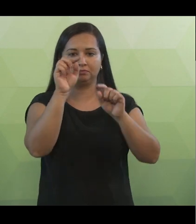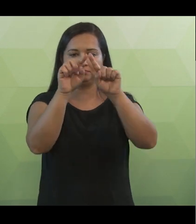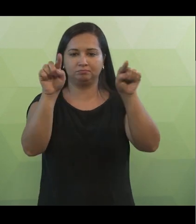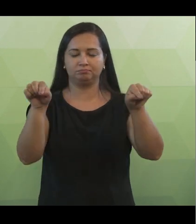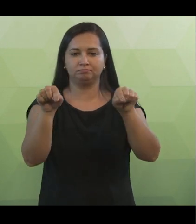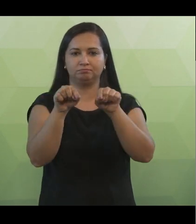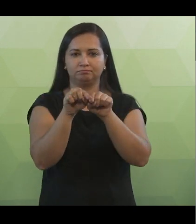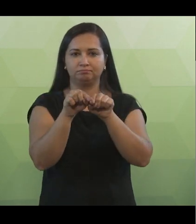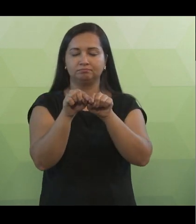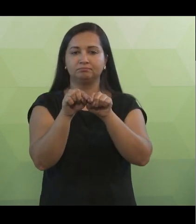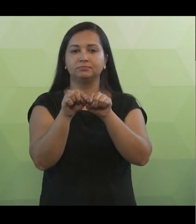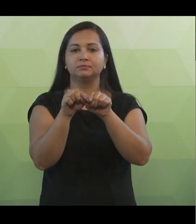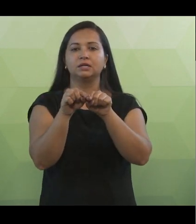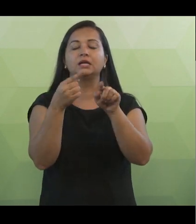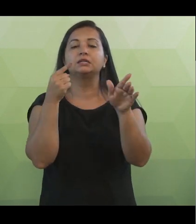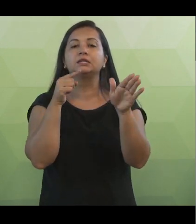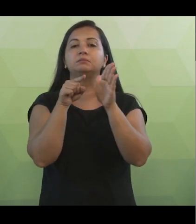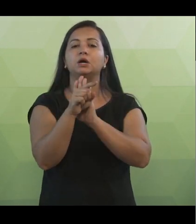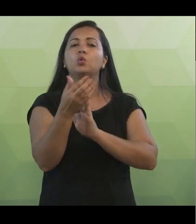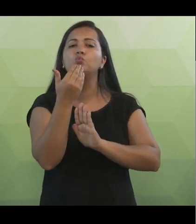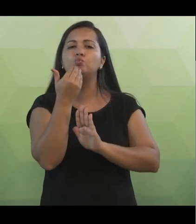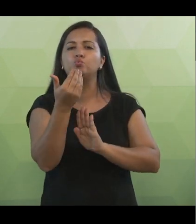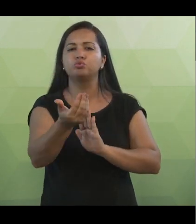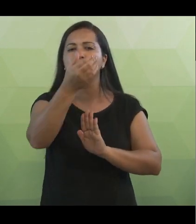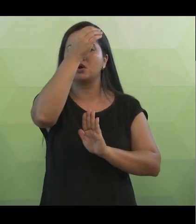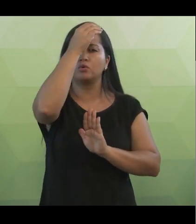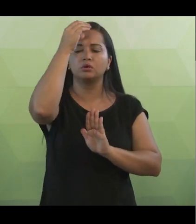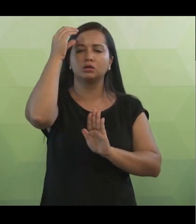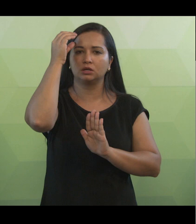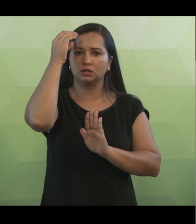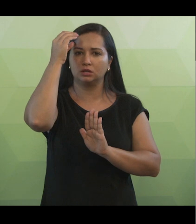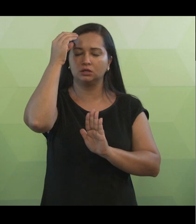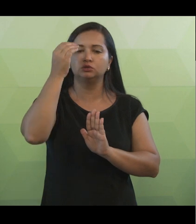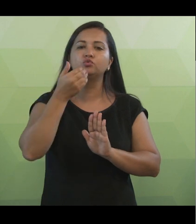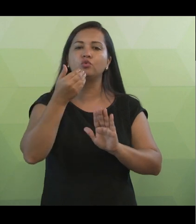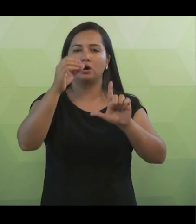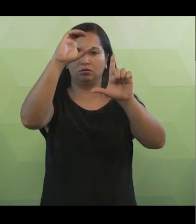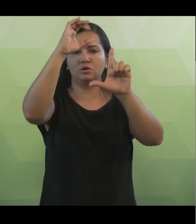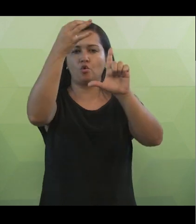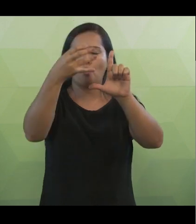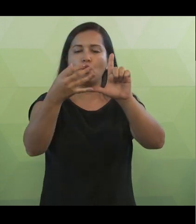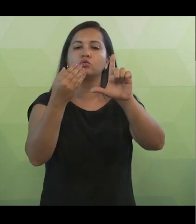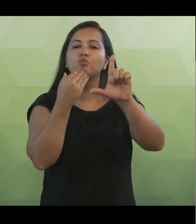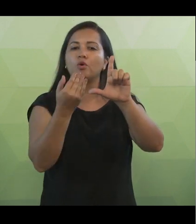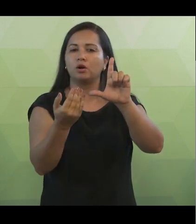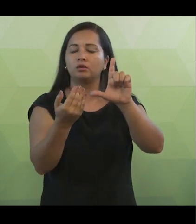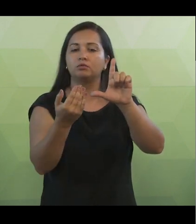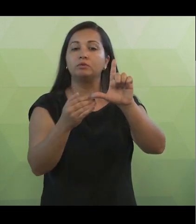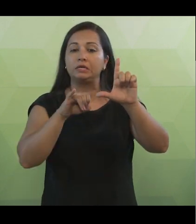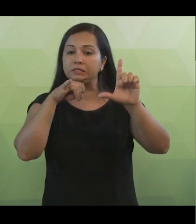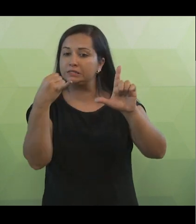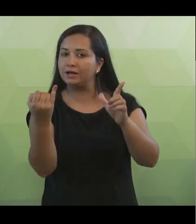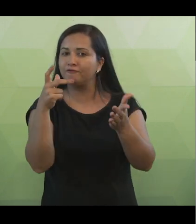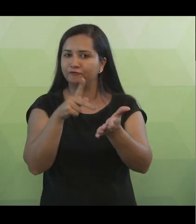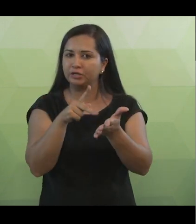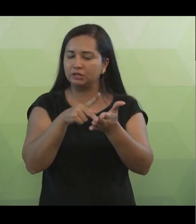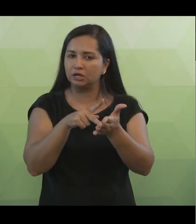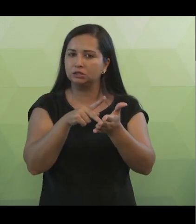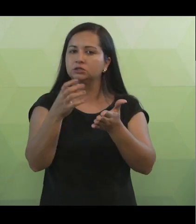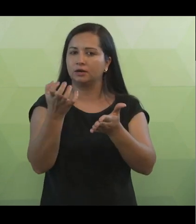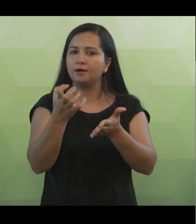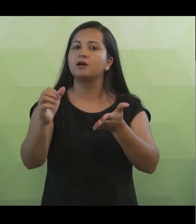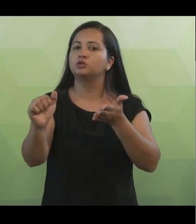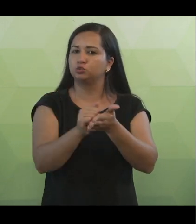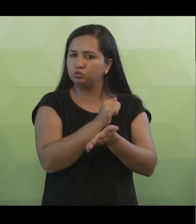modal, indicando qual o cliente, através do seu código, e perguntando se realmente deseja excluir